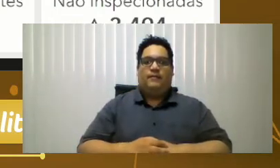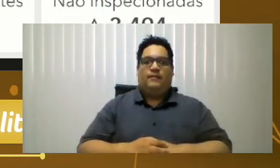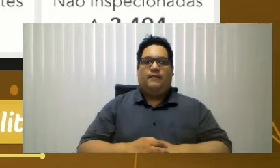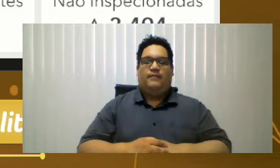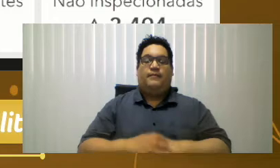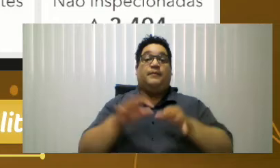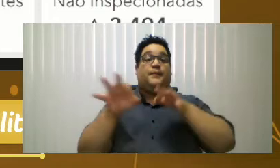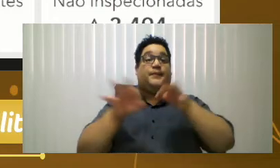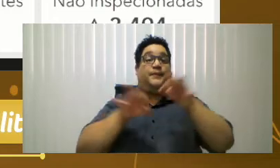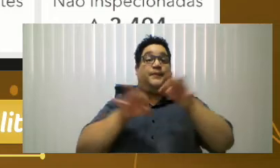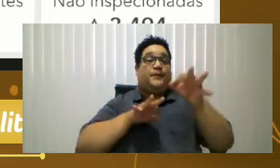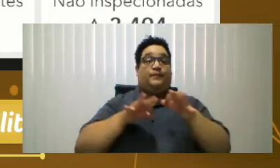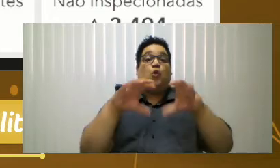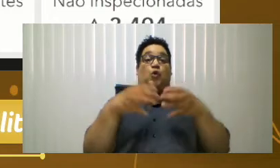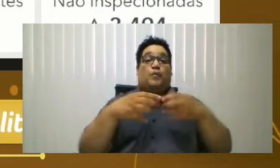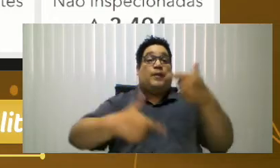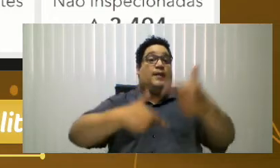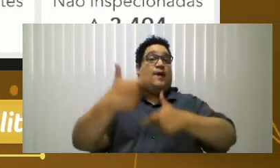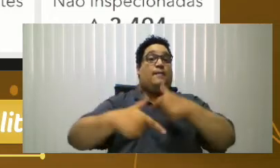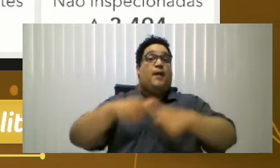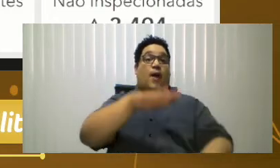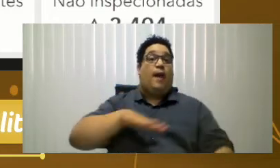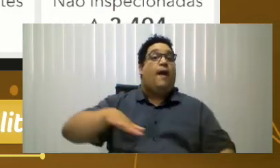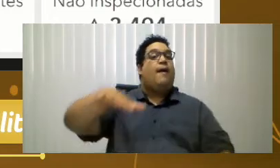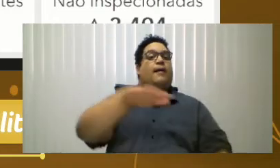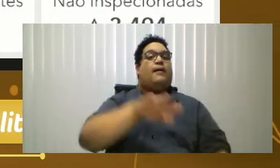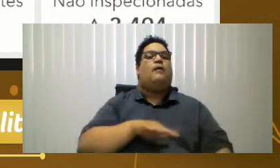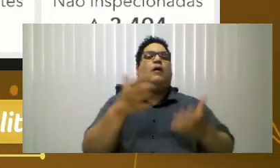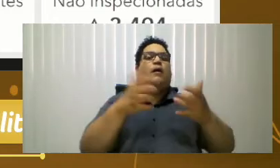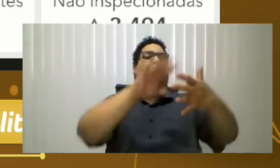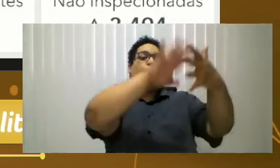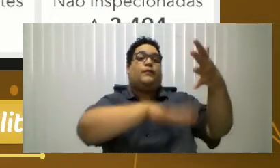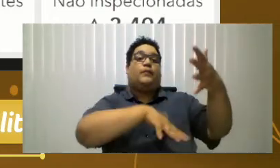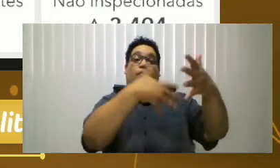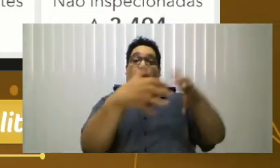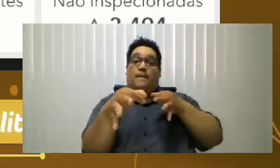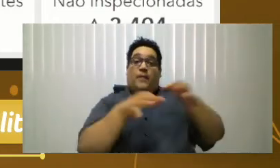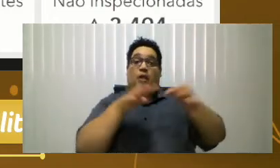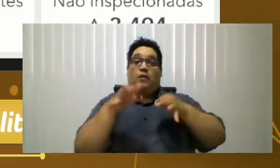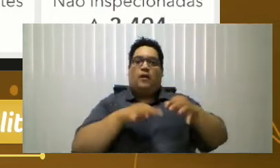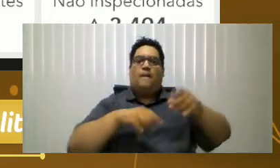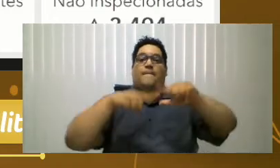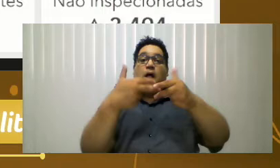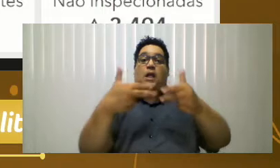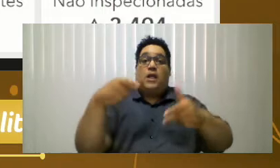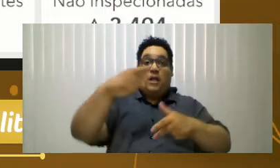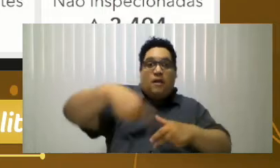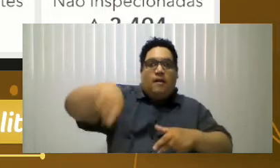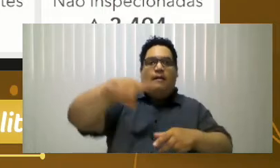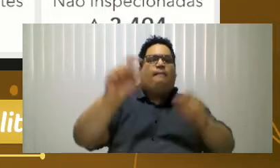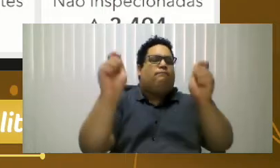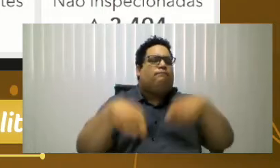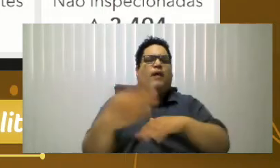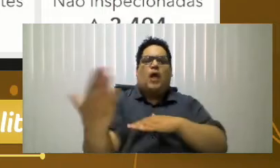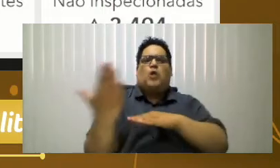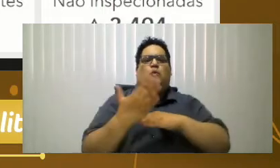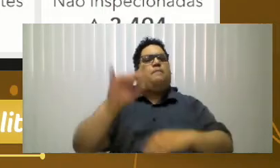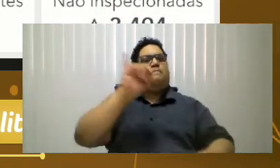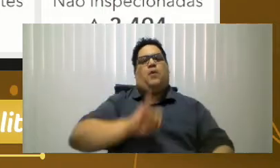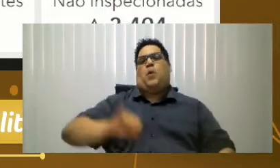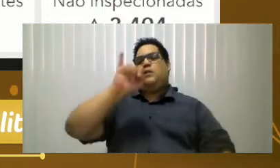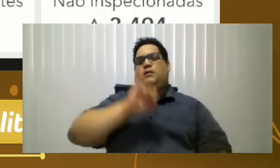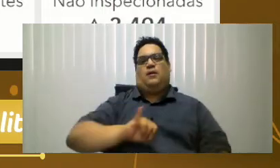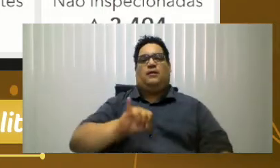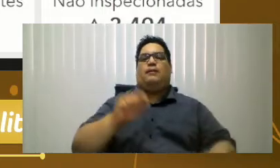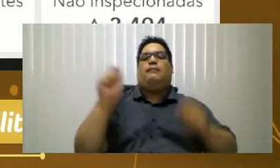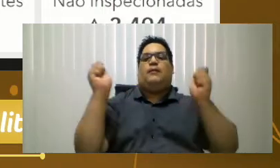equipes de campo, tá? Então, para a gente montar o planejamento, essa ferramenta, esse dashboard é fundamental. Ele nos